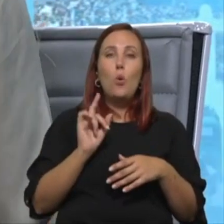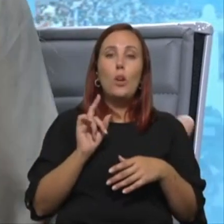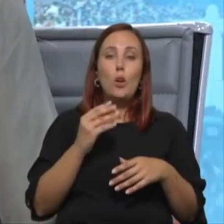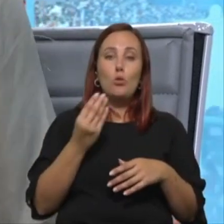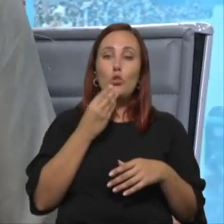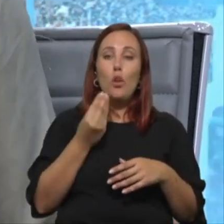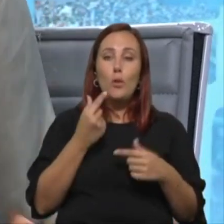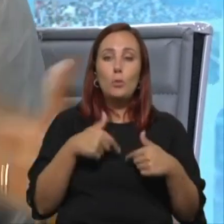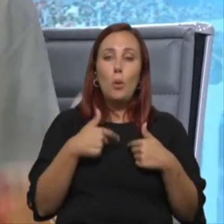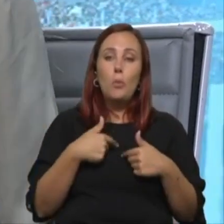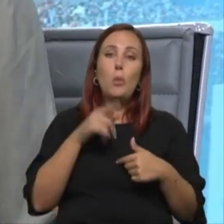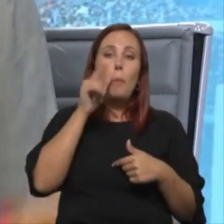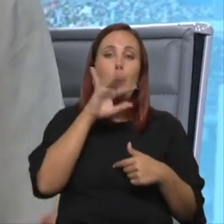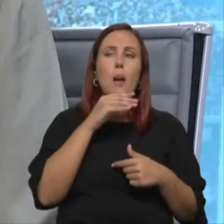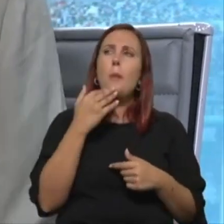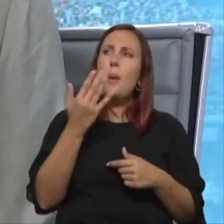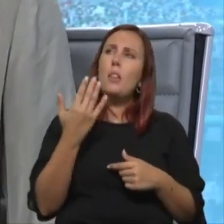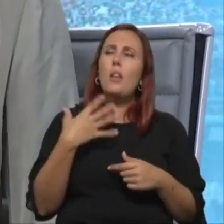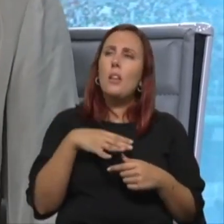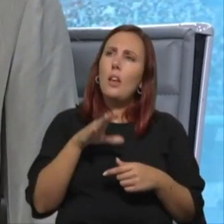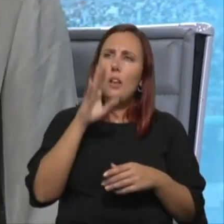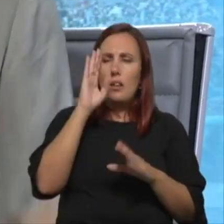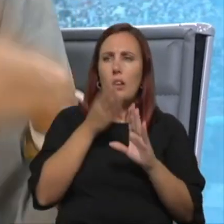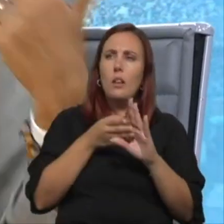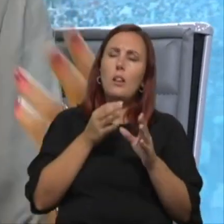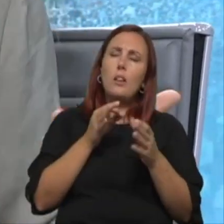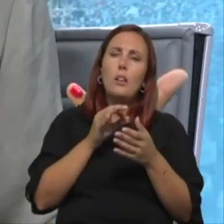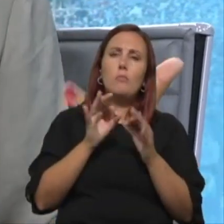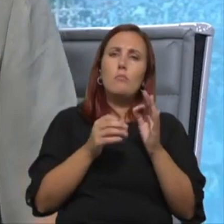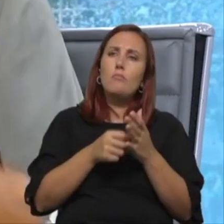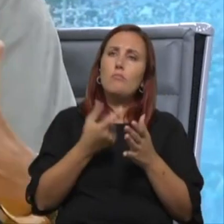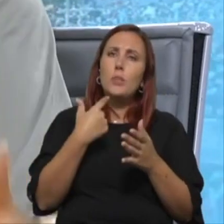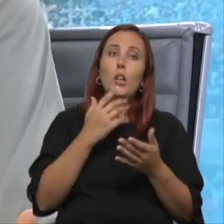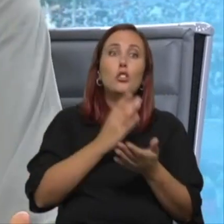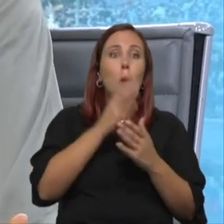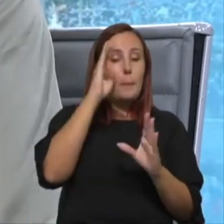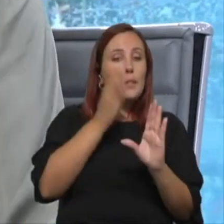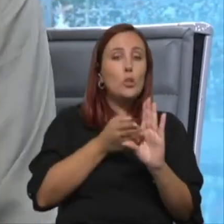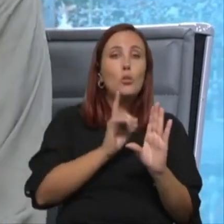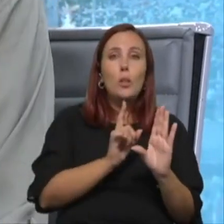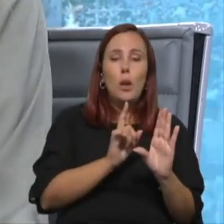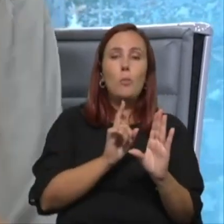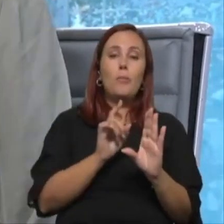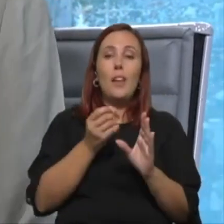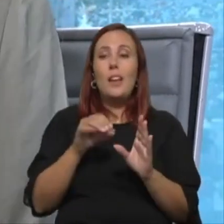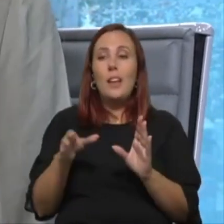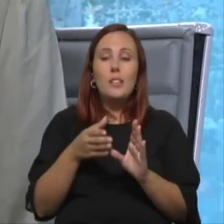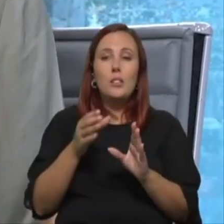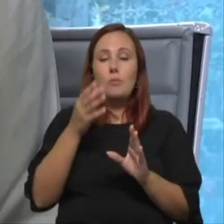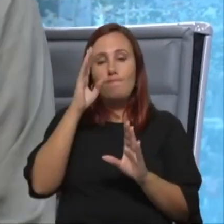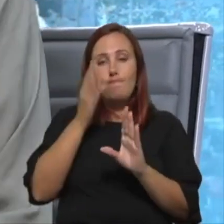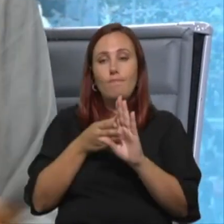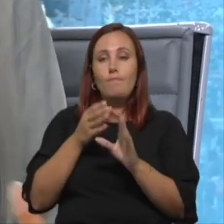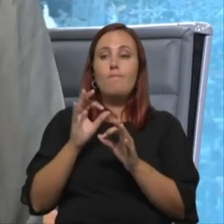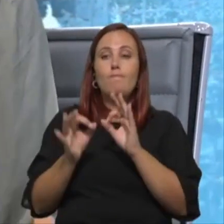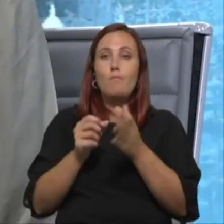a pedir aos pais para virem à pedopsiquiatria. Já nem é à psicologia, já é à pedopsiquiatria. Portanto, há de facto